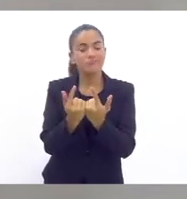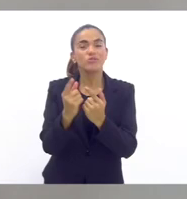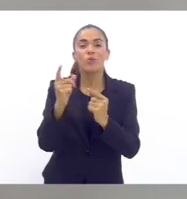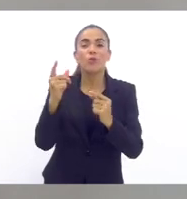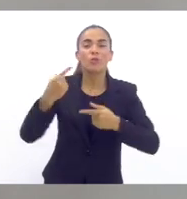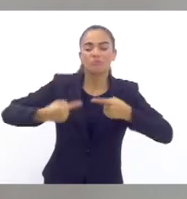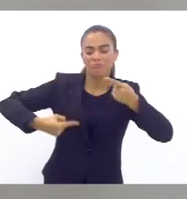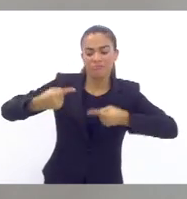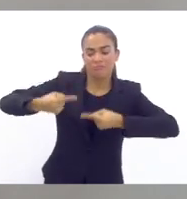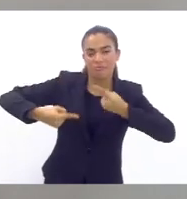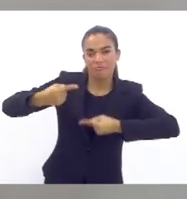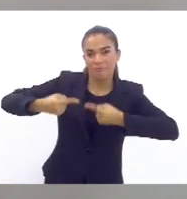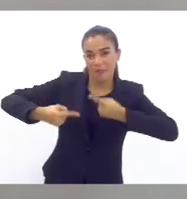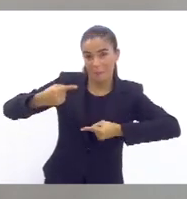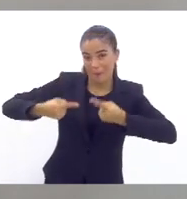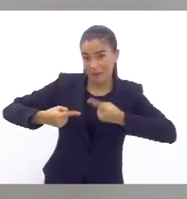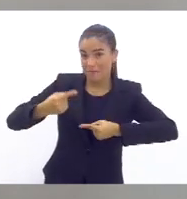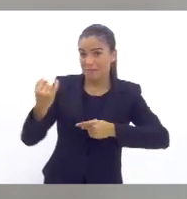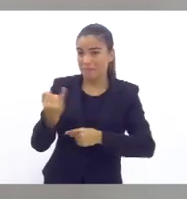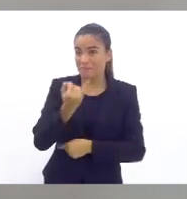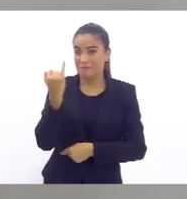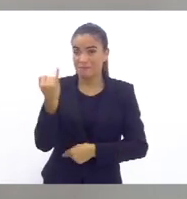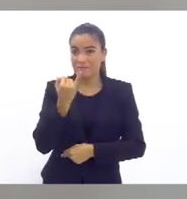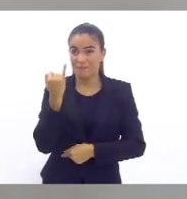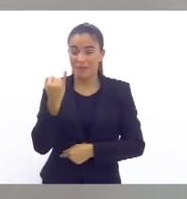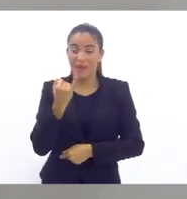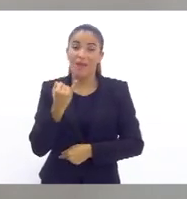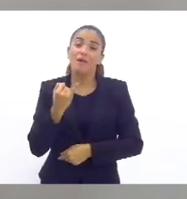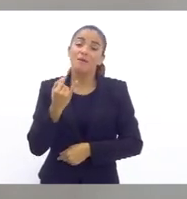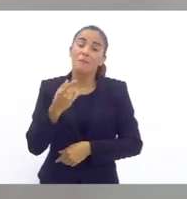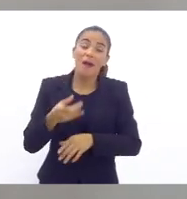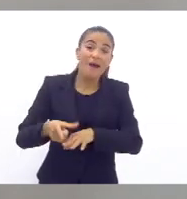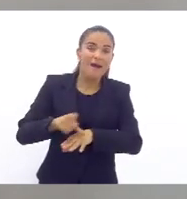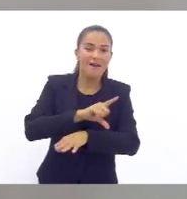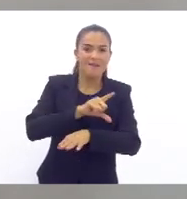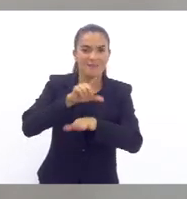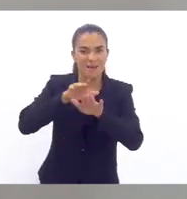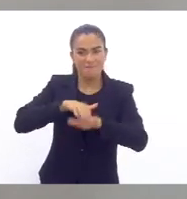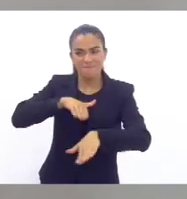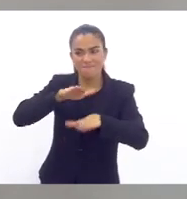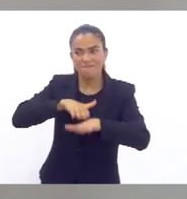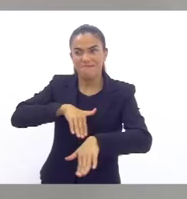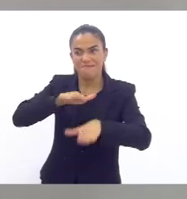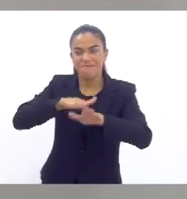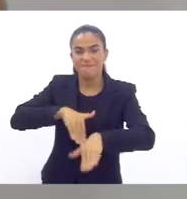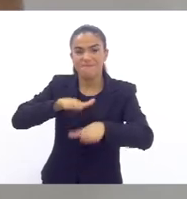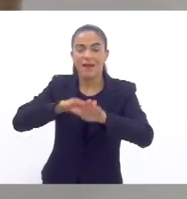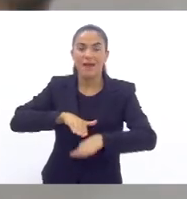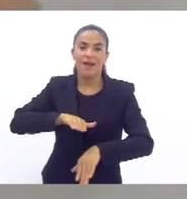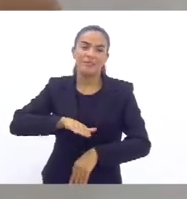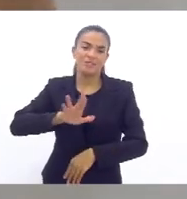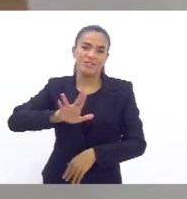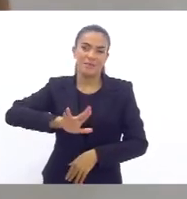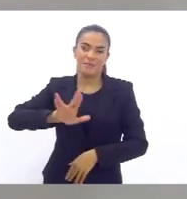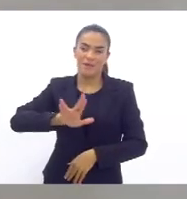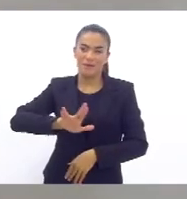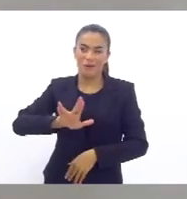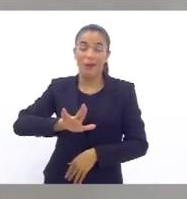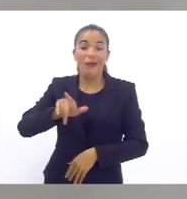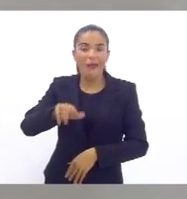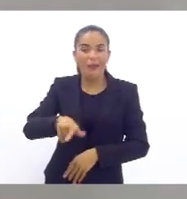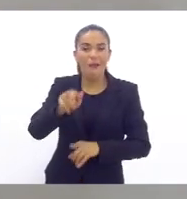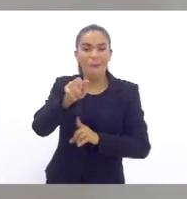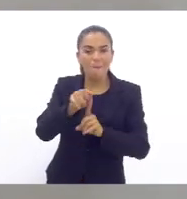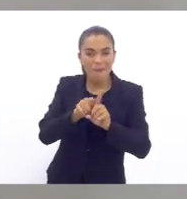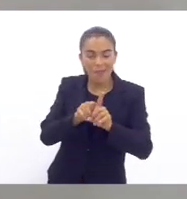debate tão importante as vésperas é da marcha da maconha eh no mês de maio né que é um mês tradicional